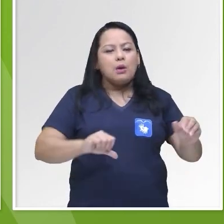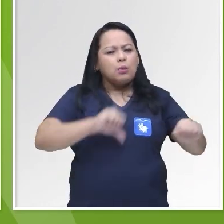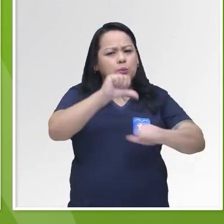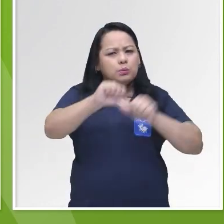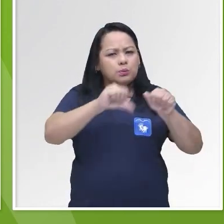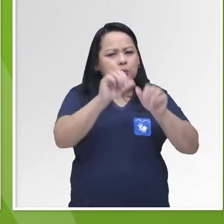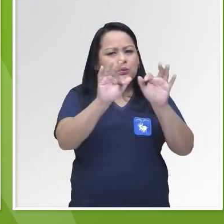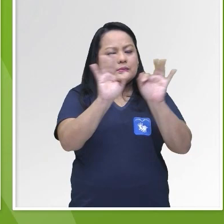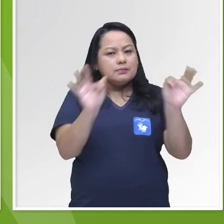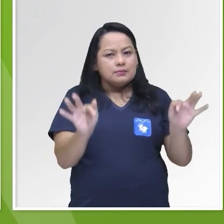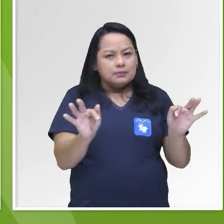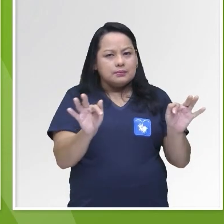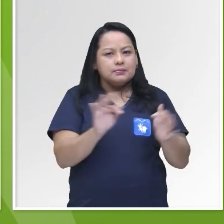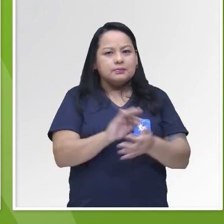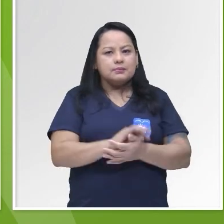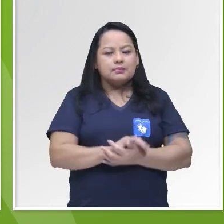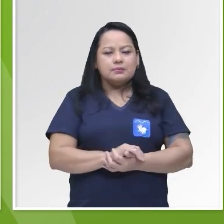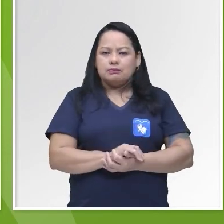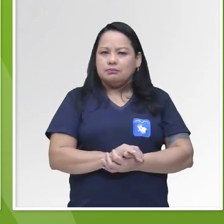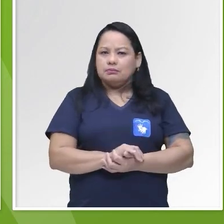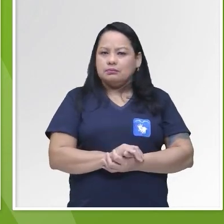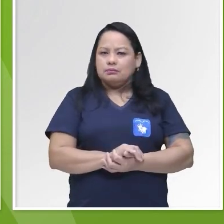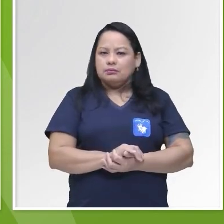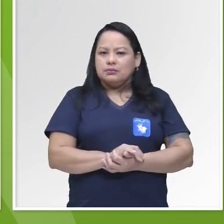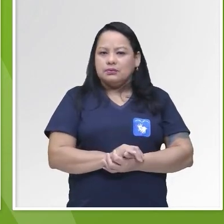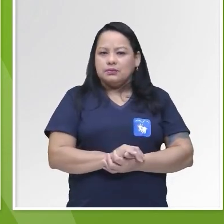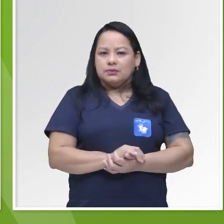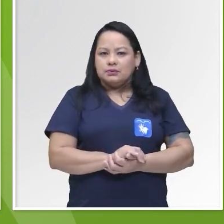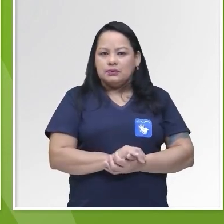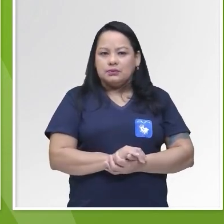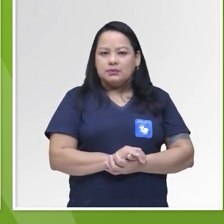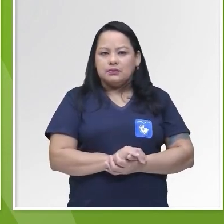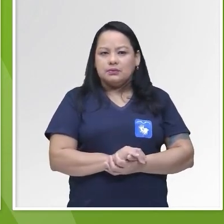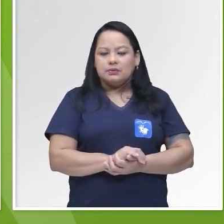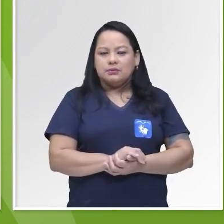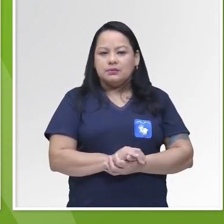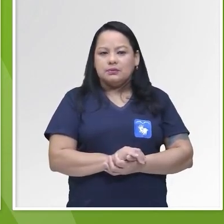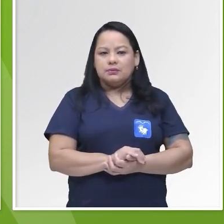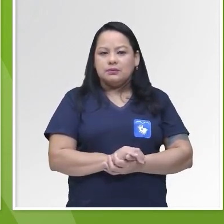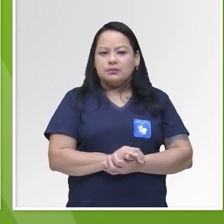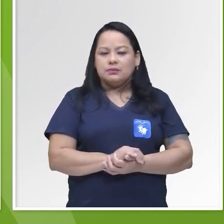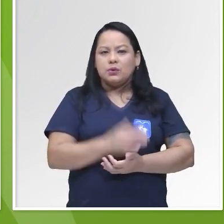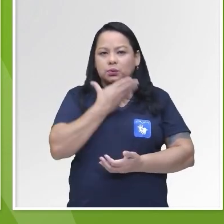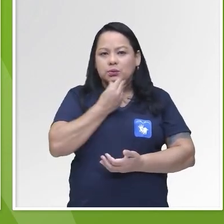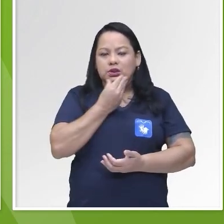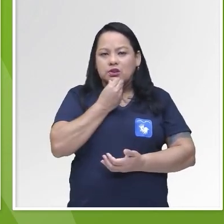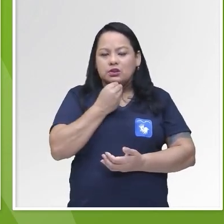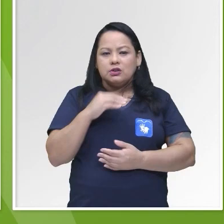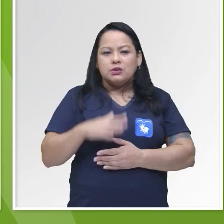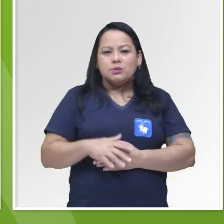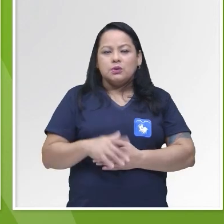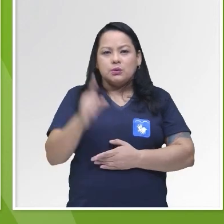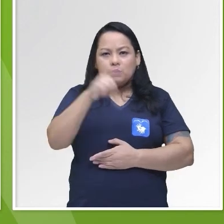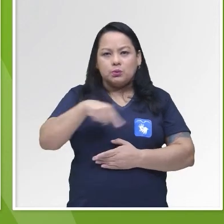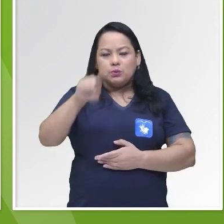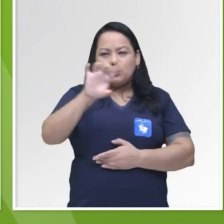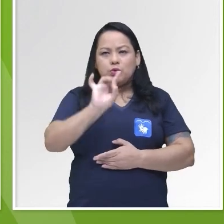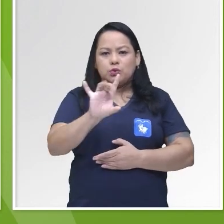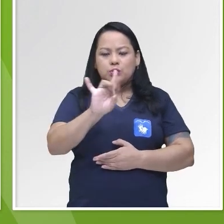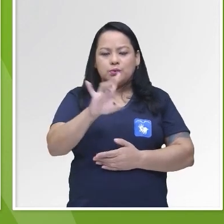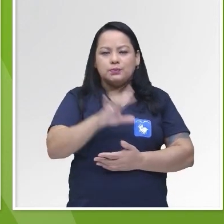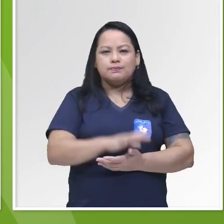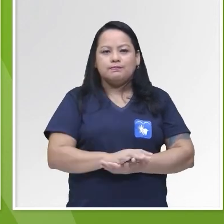simples. Ok? Ó, esse menininho aqui, né? Ó,